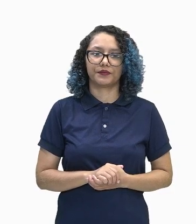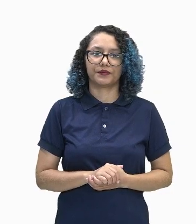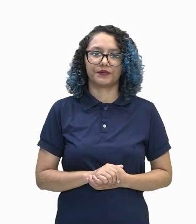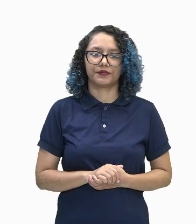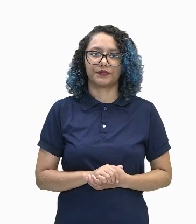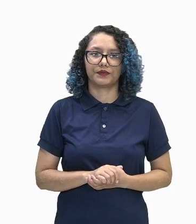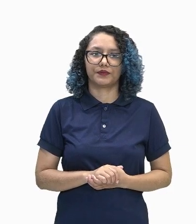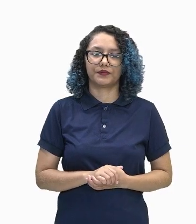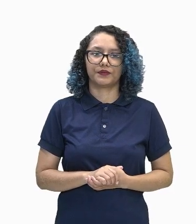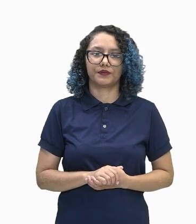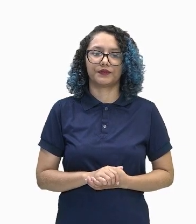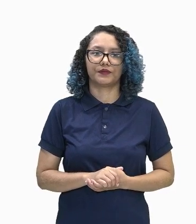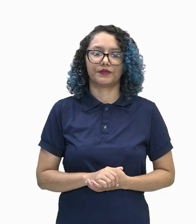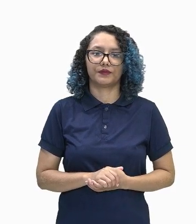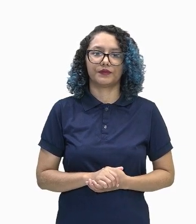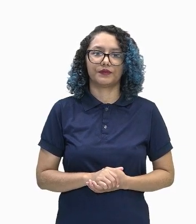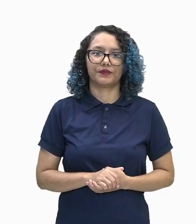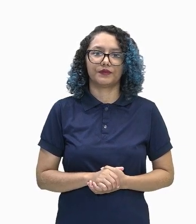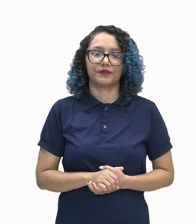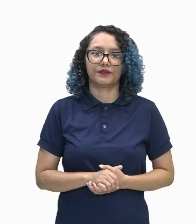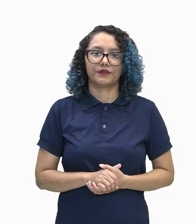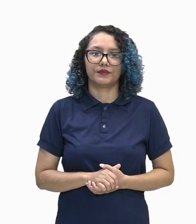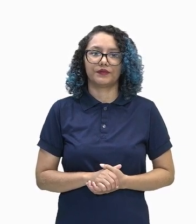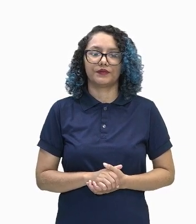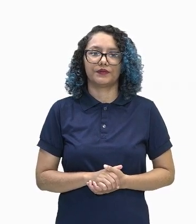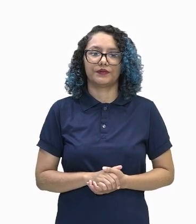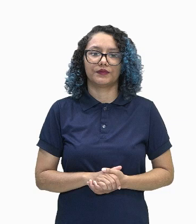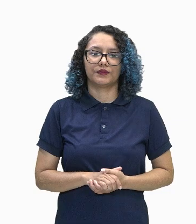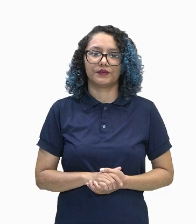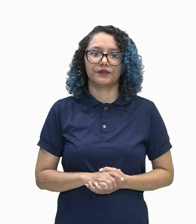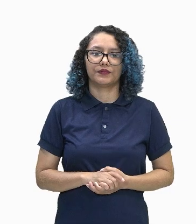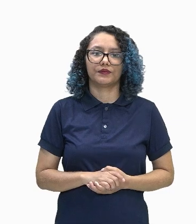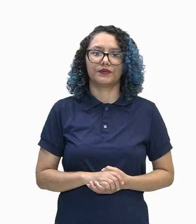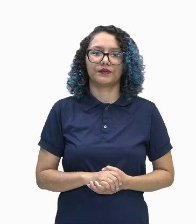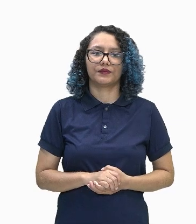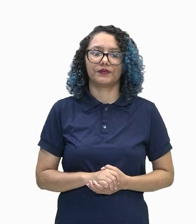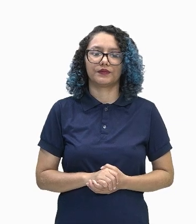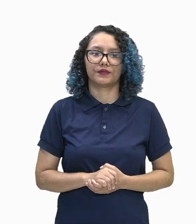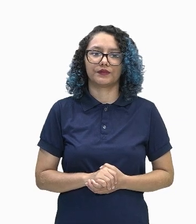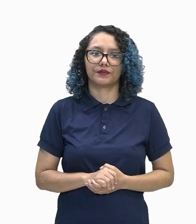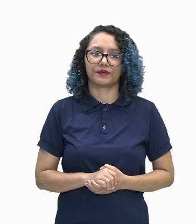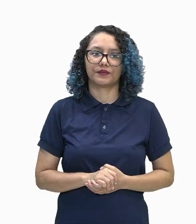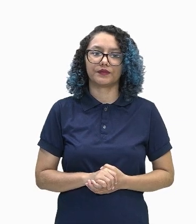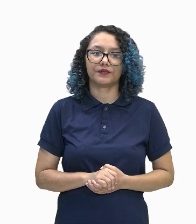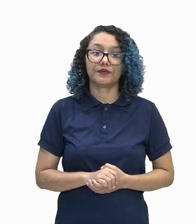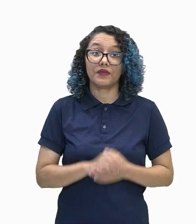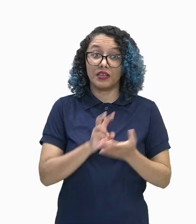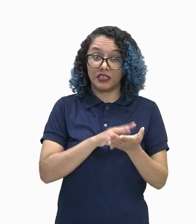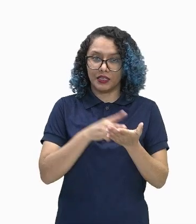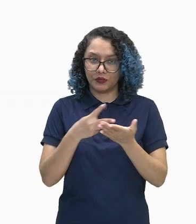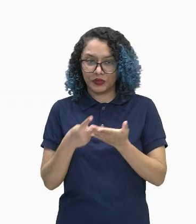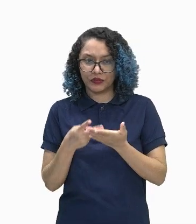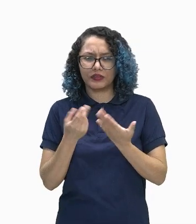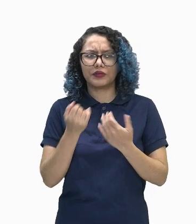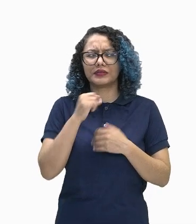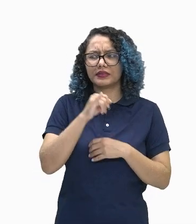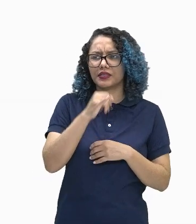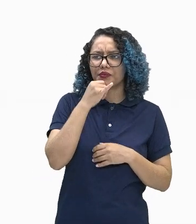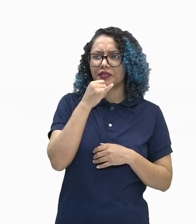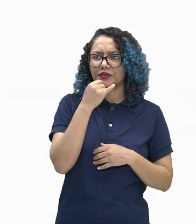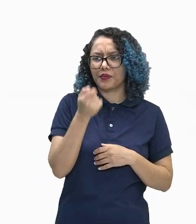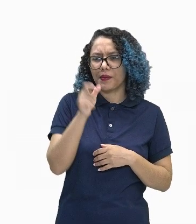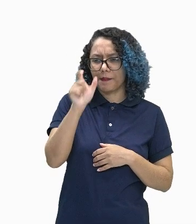strong language. Keep the argument simple and to the point. Então, quando você convence